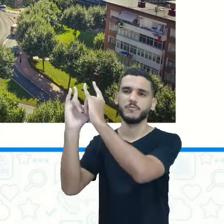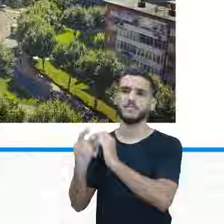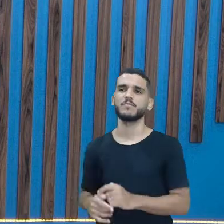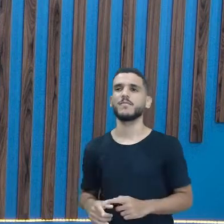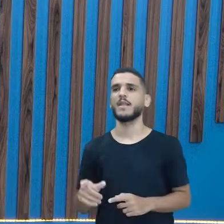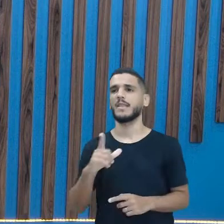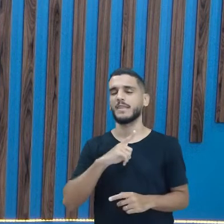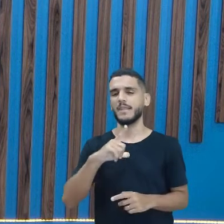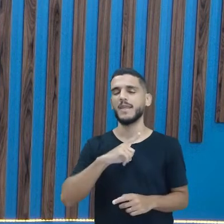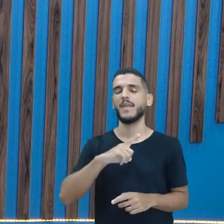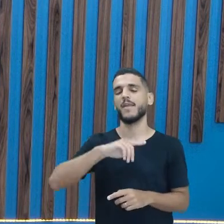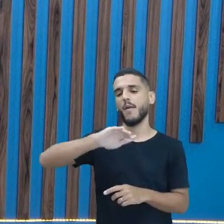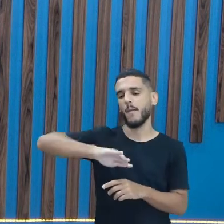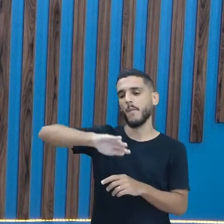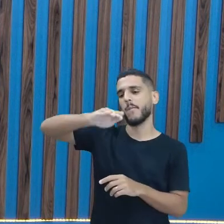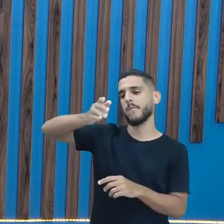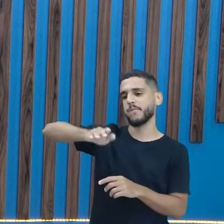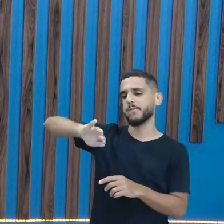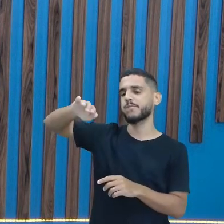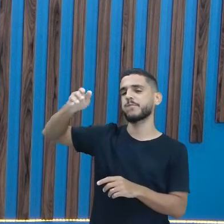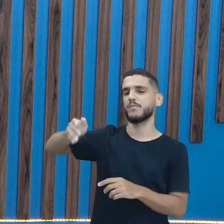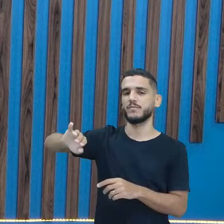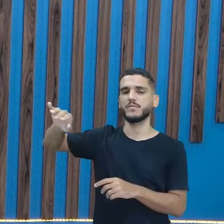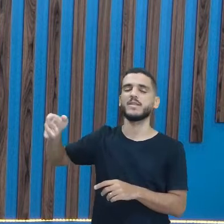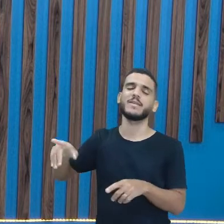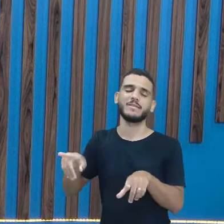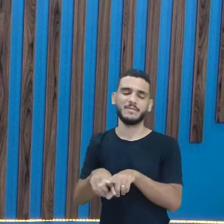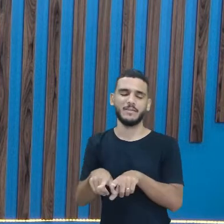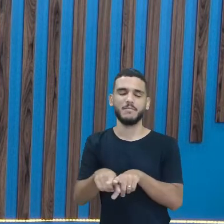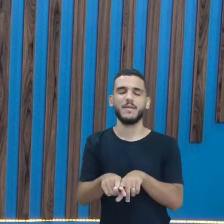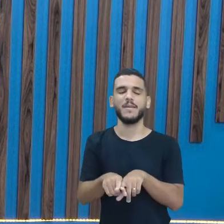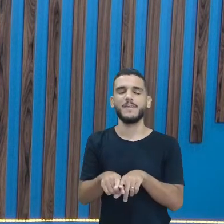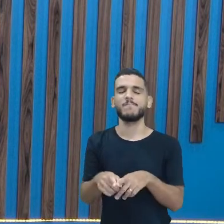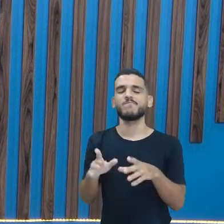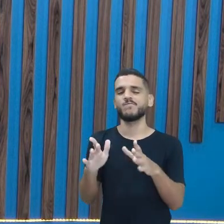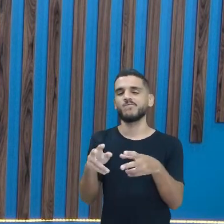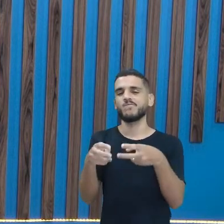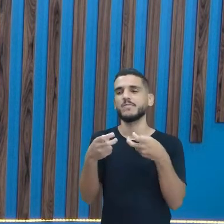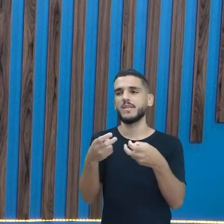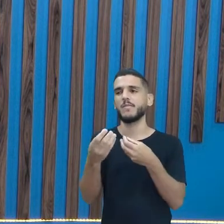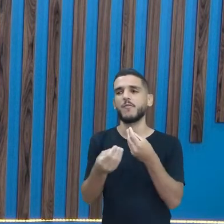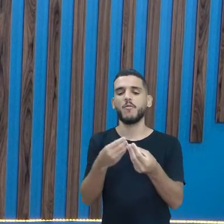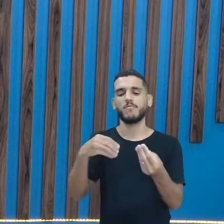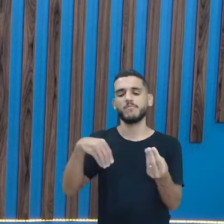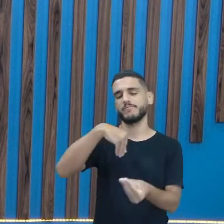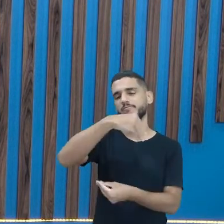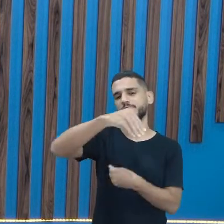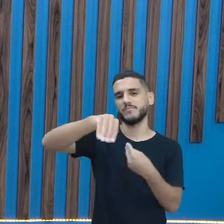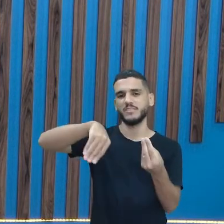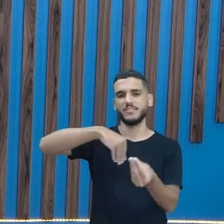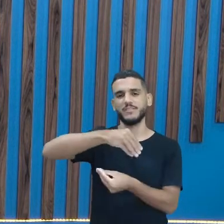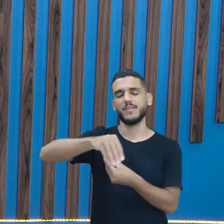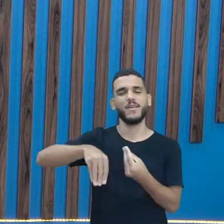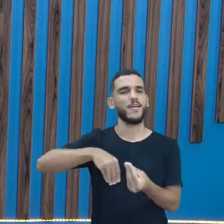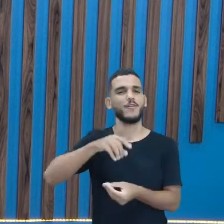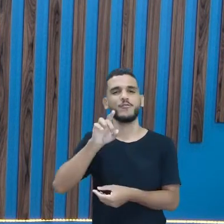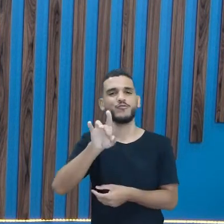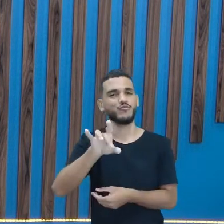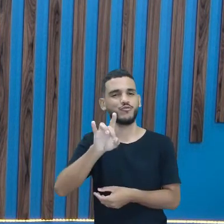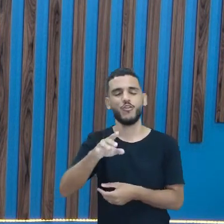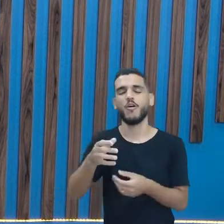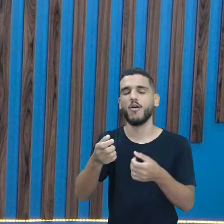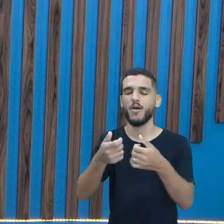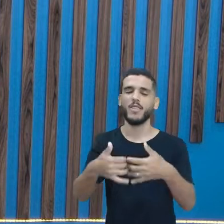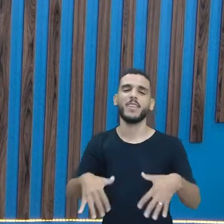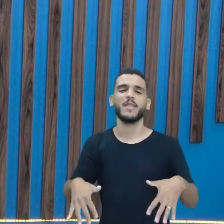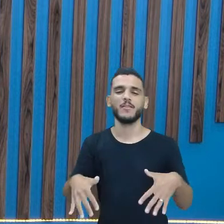montanhas lá por trás. Então, por essa imagem aí, a gente já vê que tem uma mistura. Ela não é mais uma paisagem